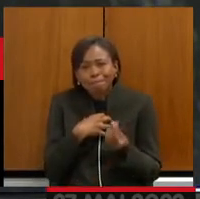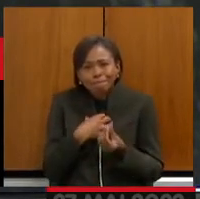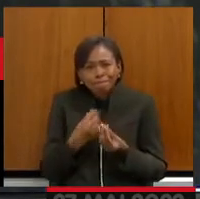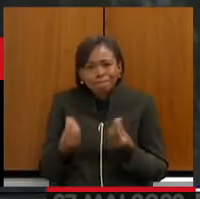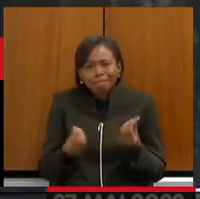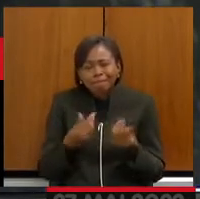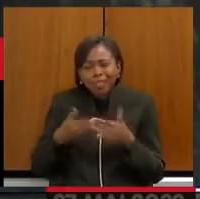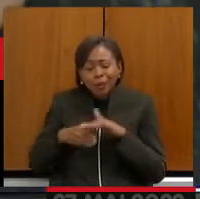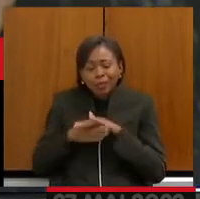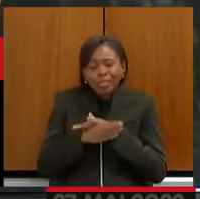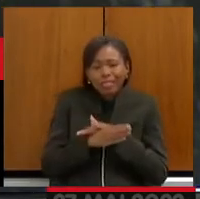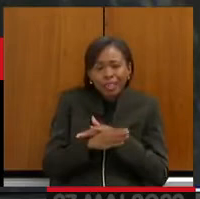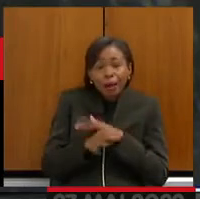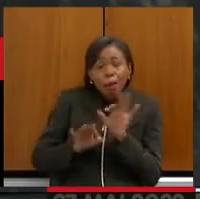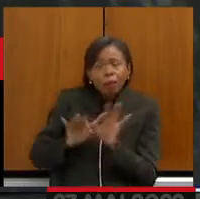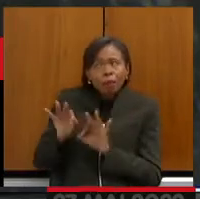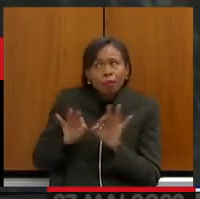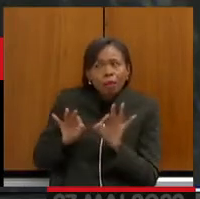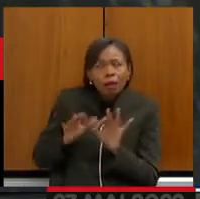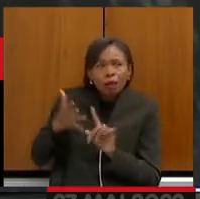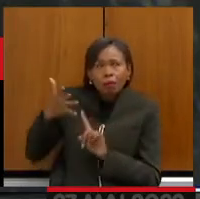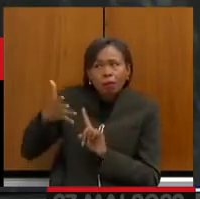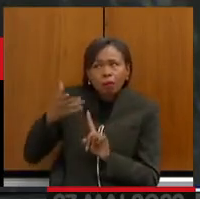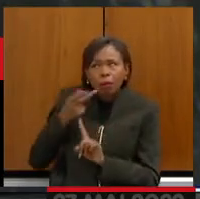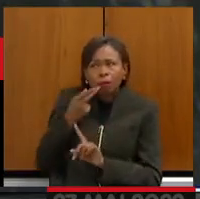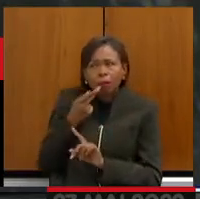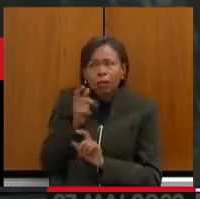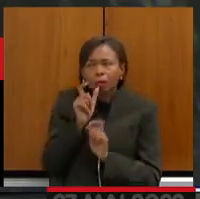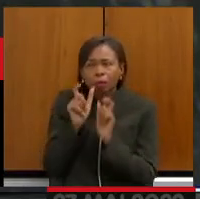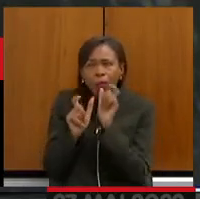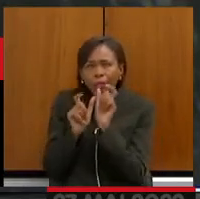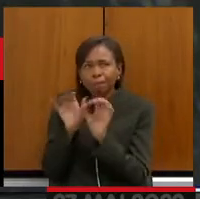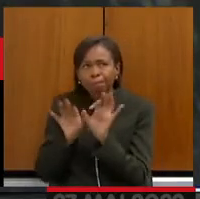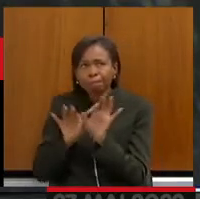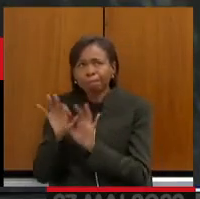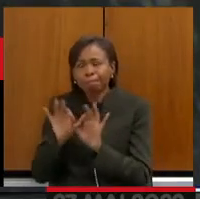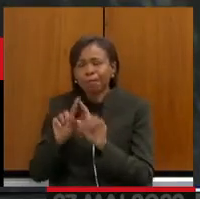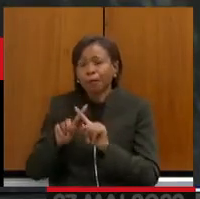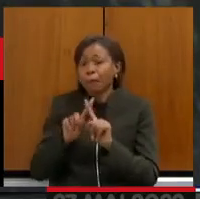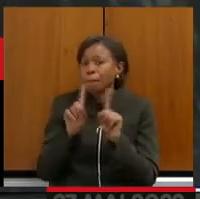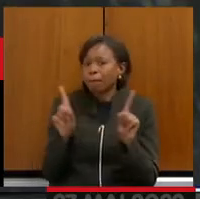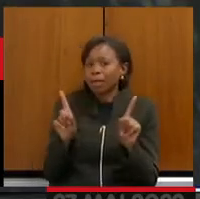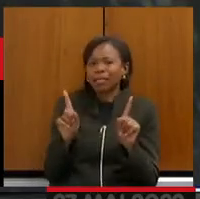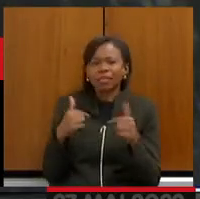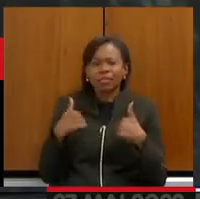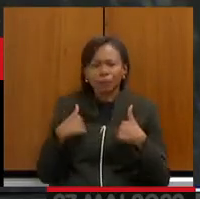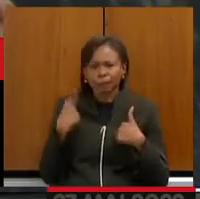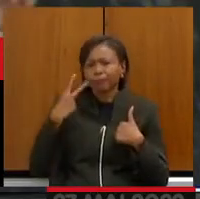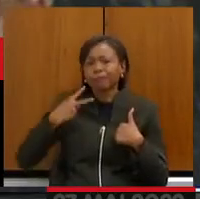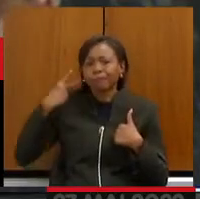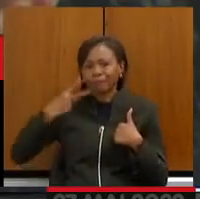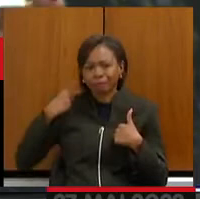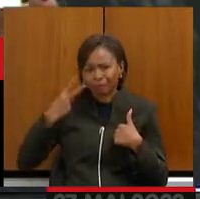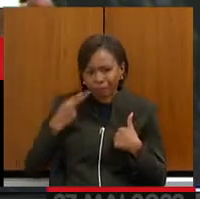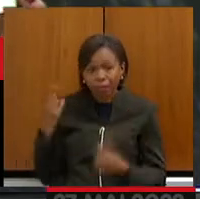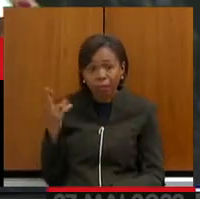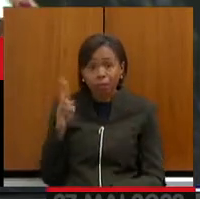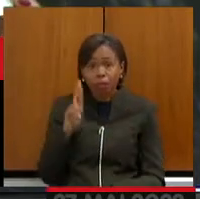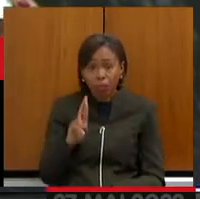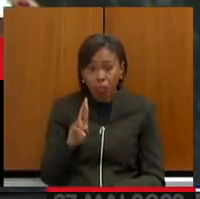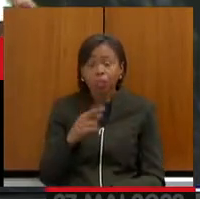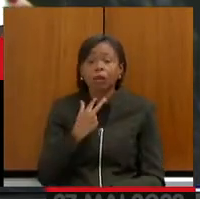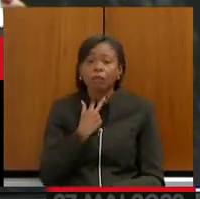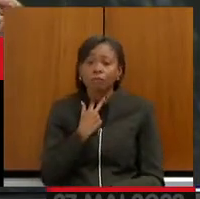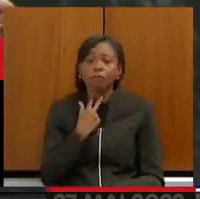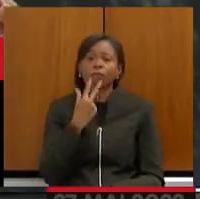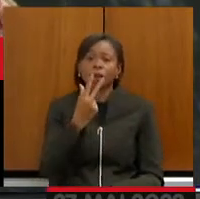Até preparei uma forma de falar mas entanto O legislador enquanto representante da voz